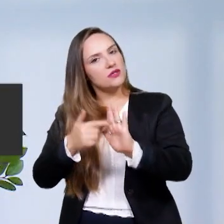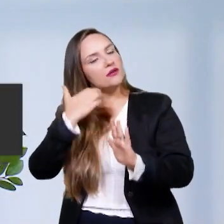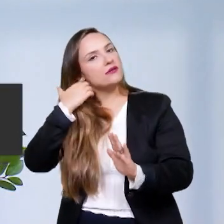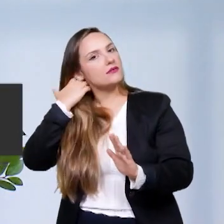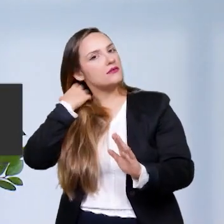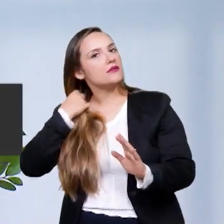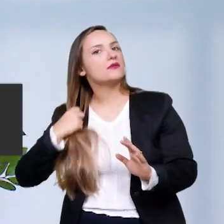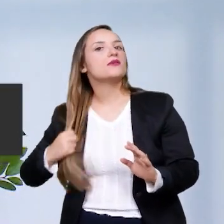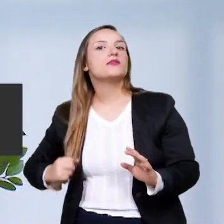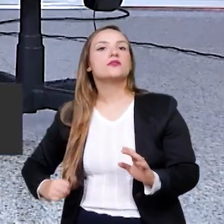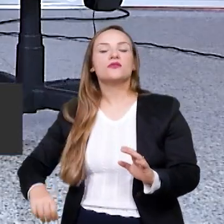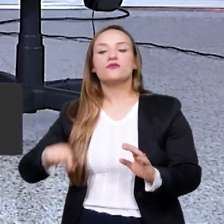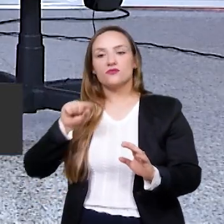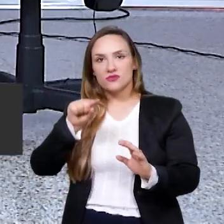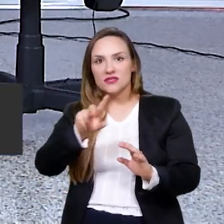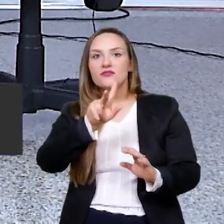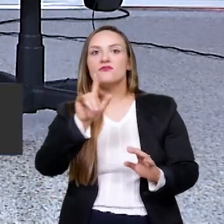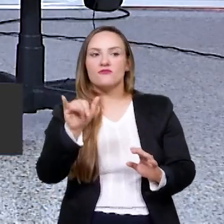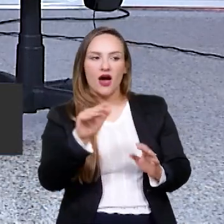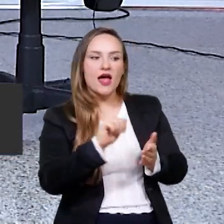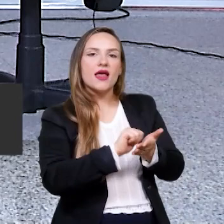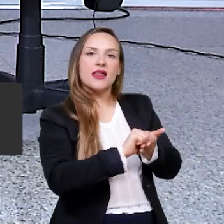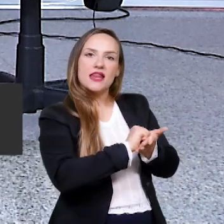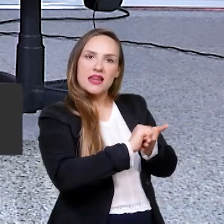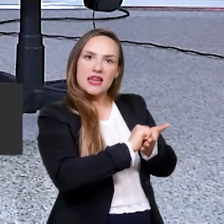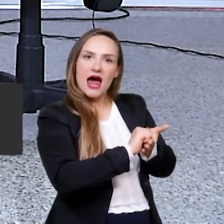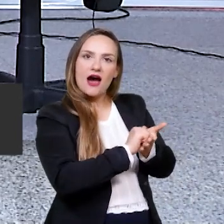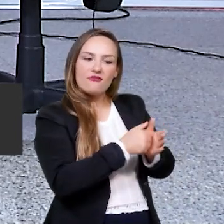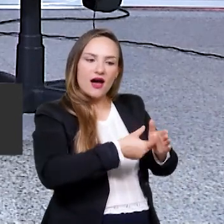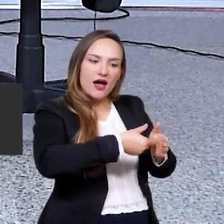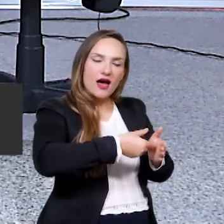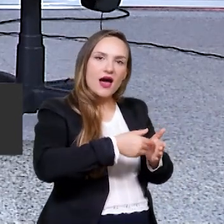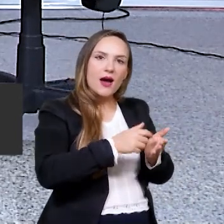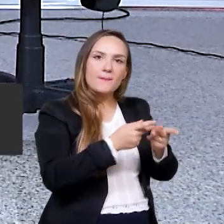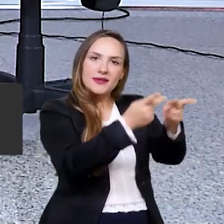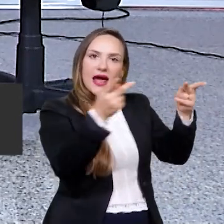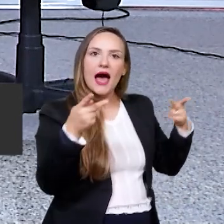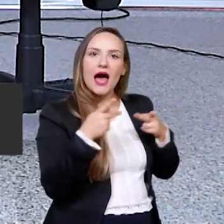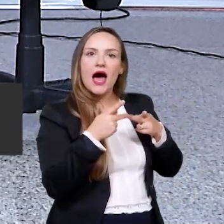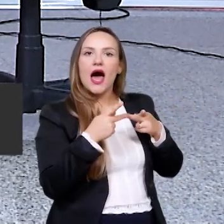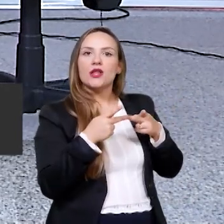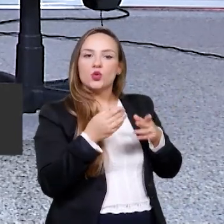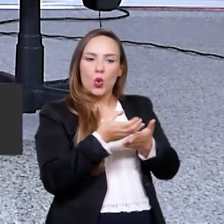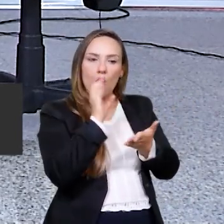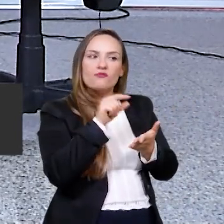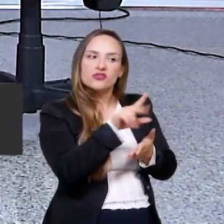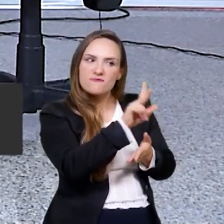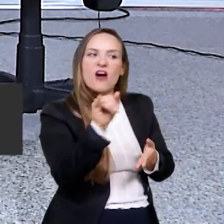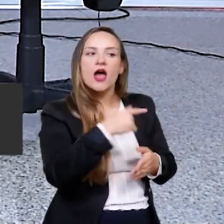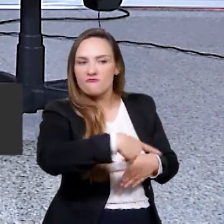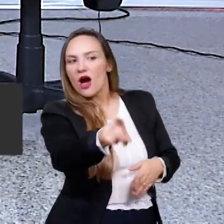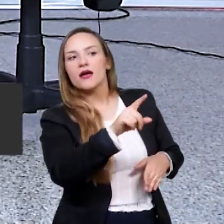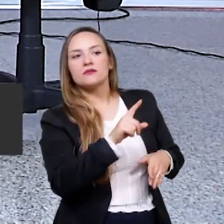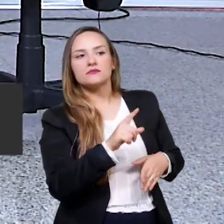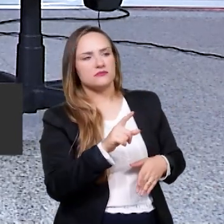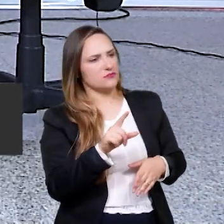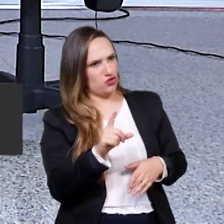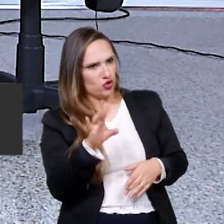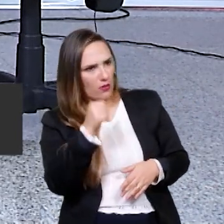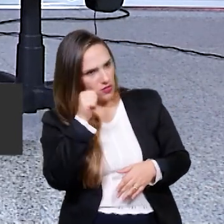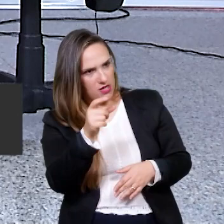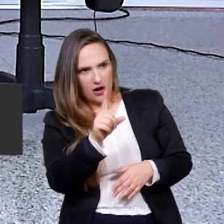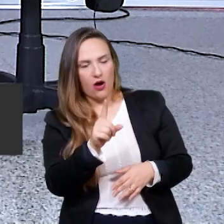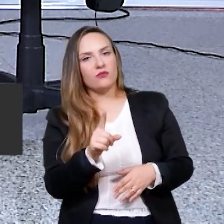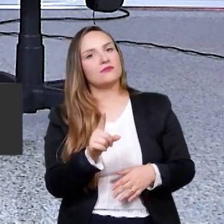trabalhei o dia inteiro, então você precisa me ajudar. Isso, faço em casa. Eu acho que é isso, né? A transformação vem pela educação e nós que